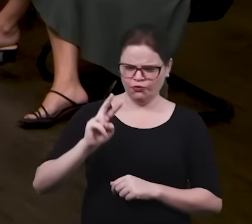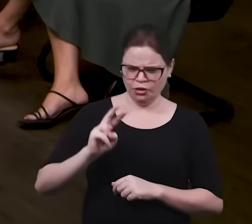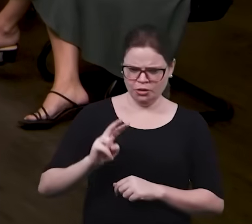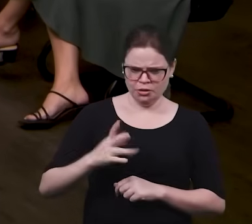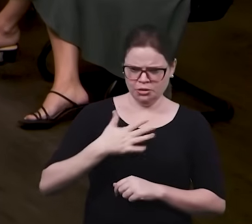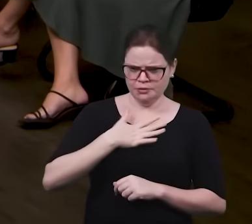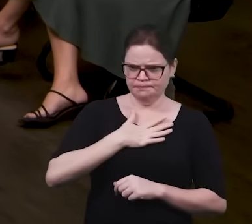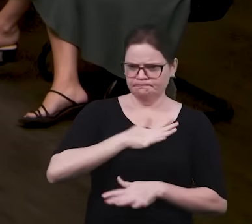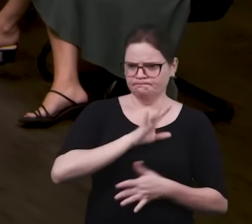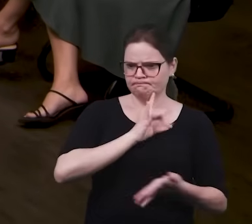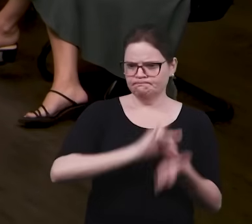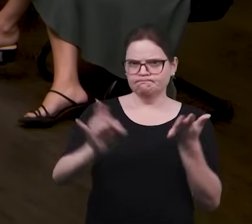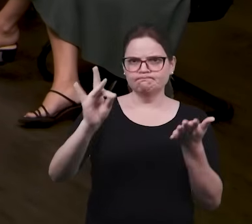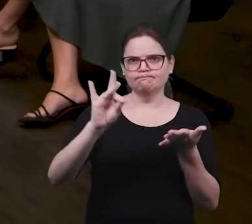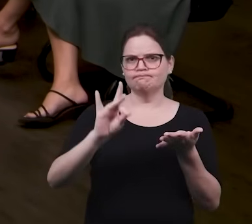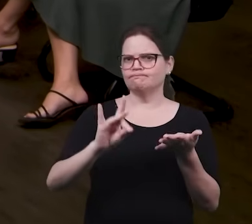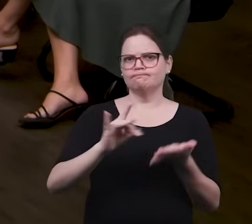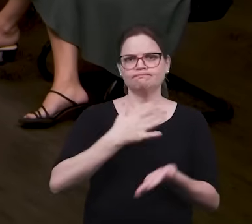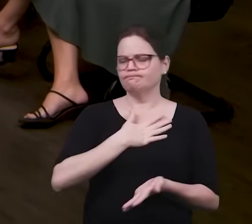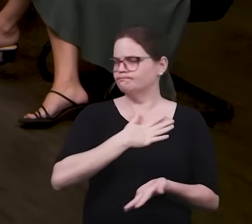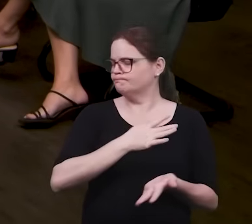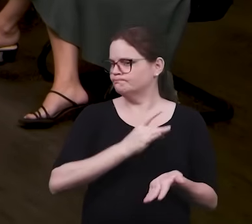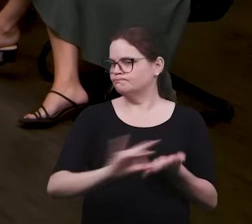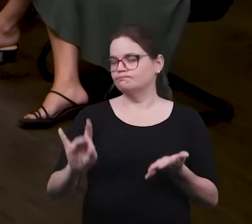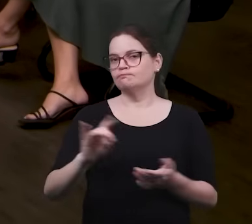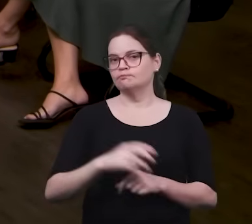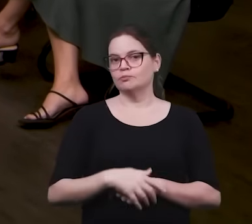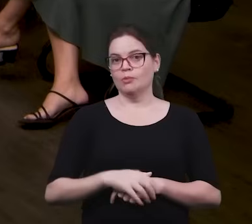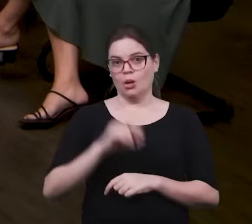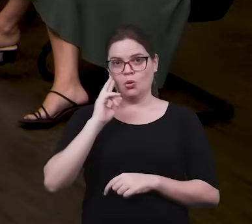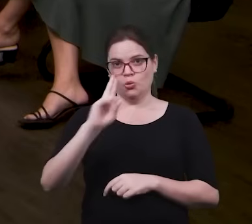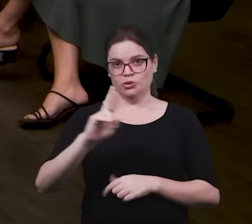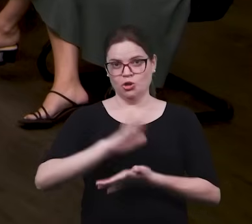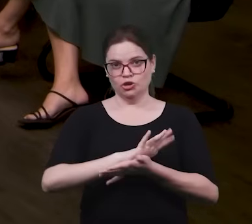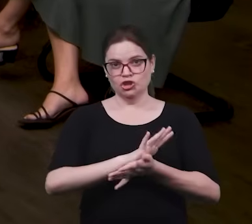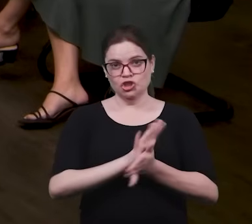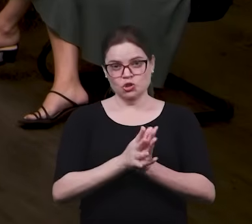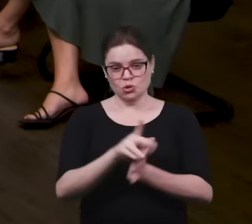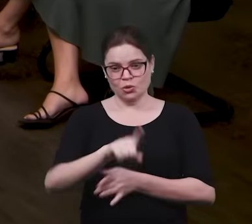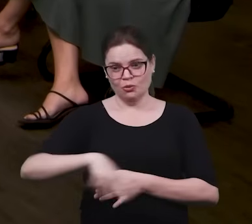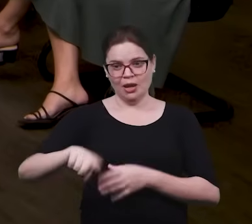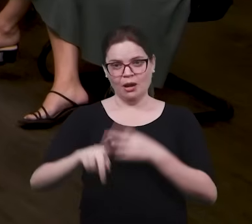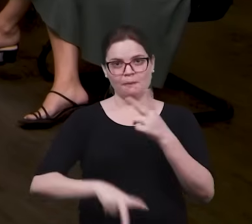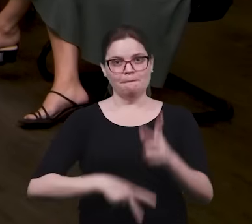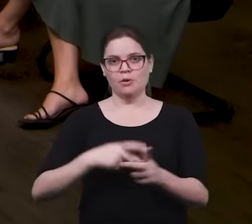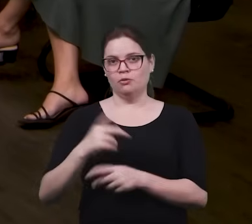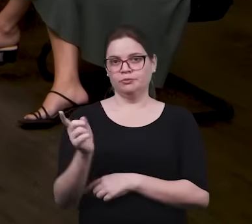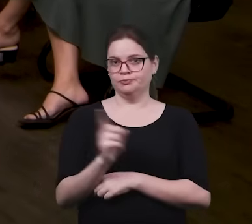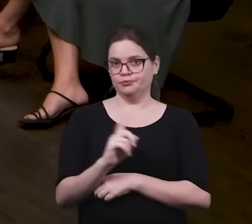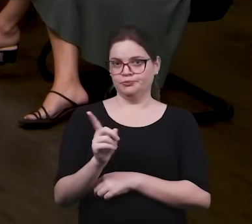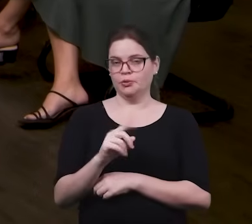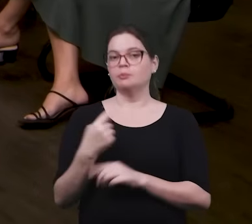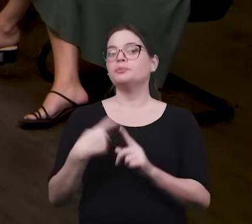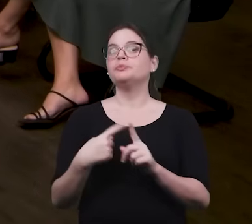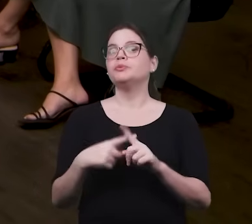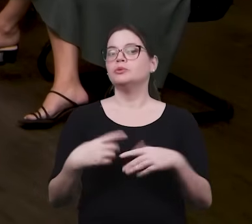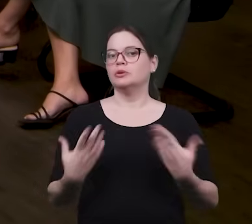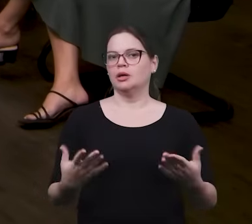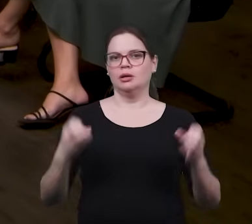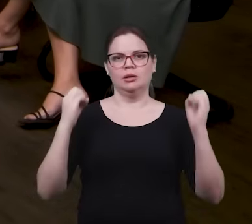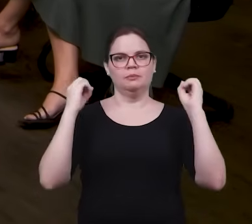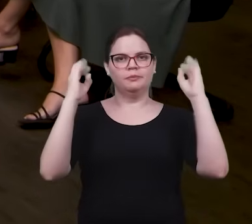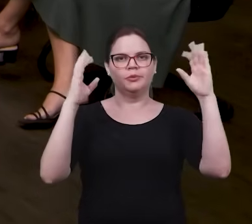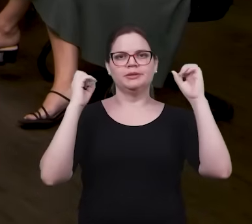de Deus. E o Senhor somente não destruiu todo o povo ali, porque Moisés